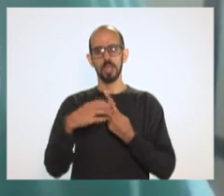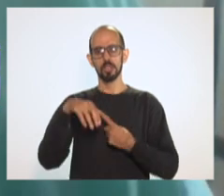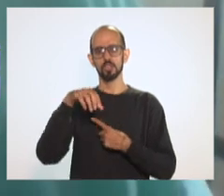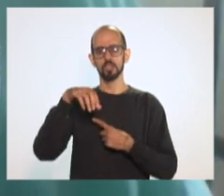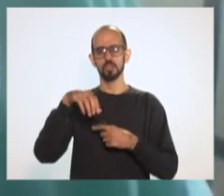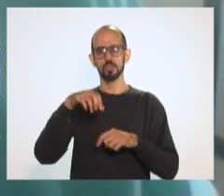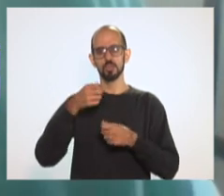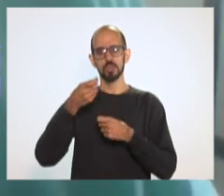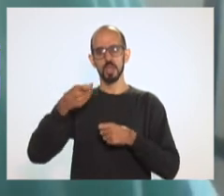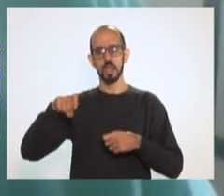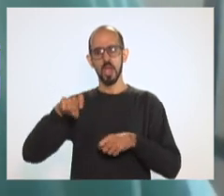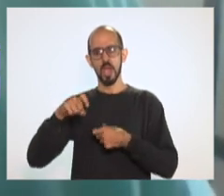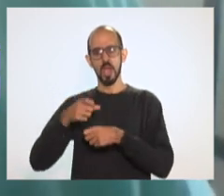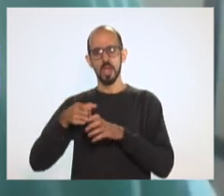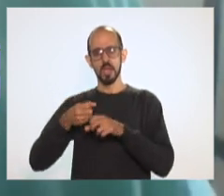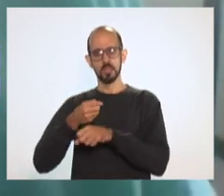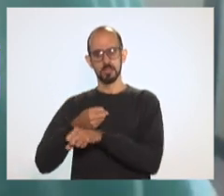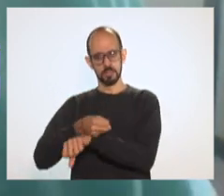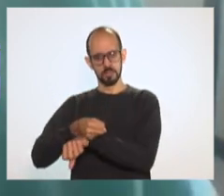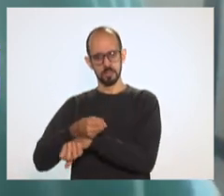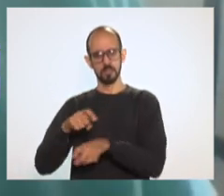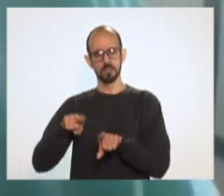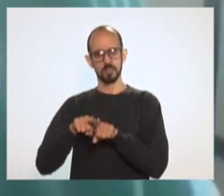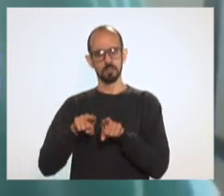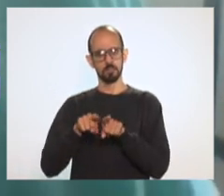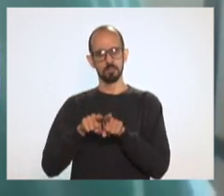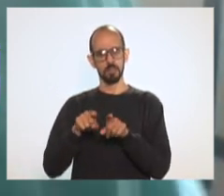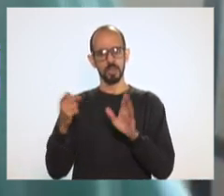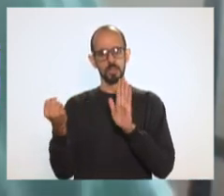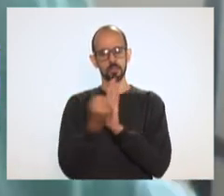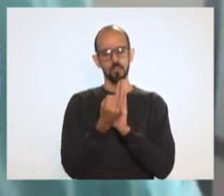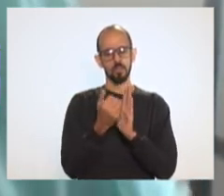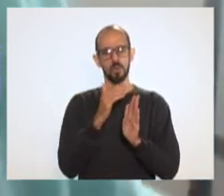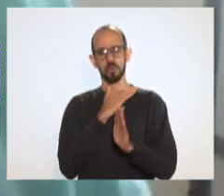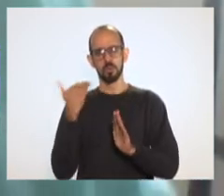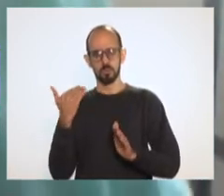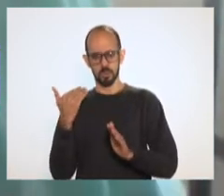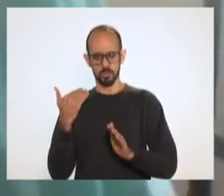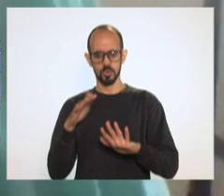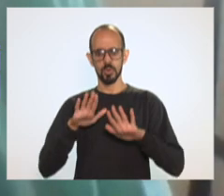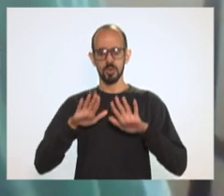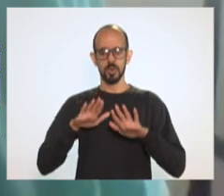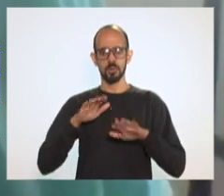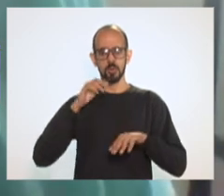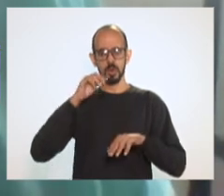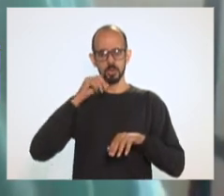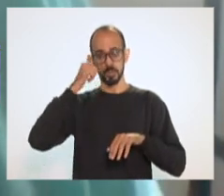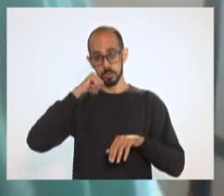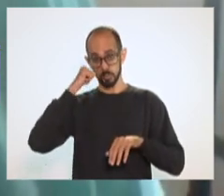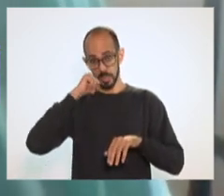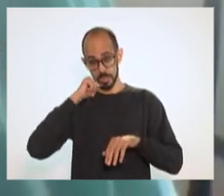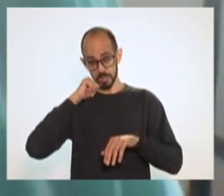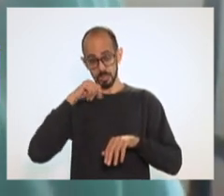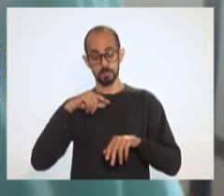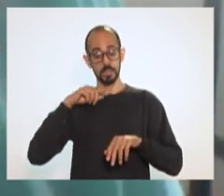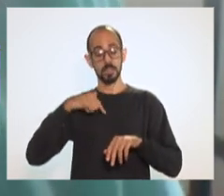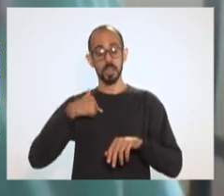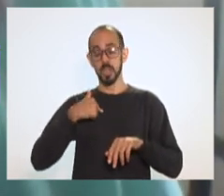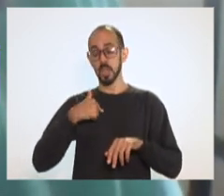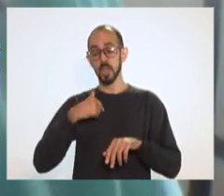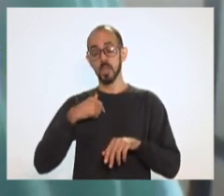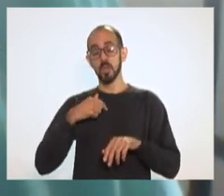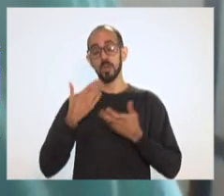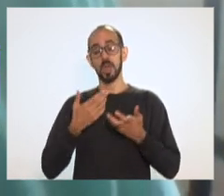do feminicídio todas elas Mônica estamos irmanados mas eu vou aqui ao meu ponto que é a lei